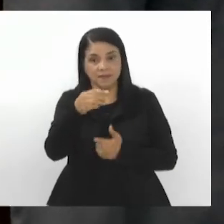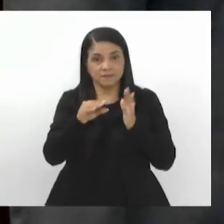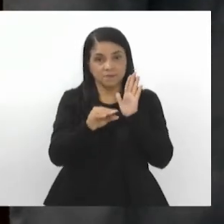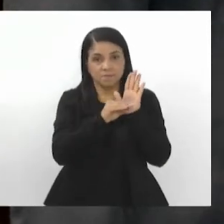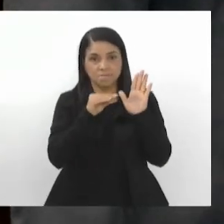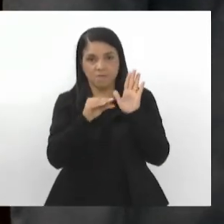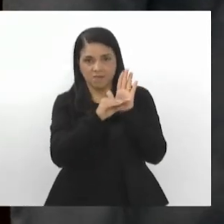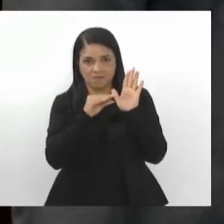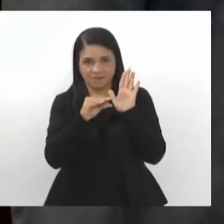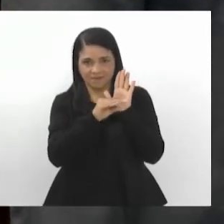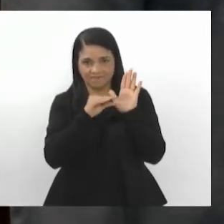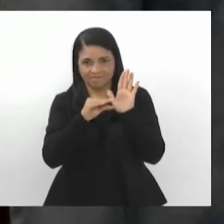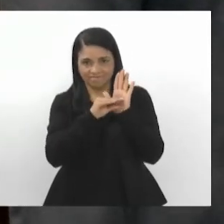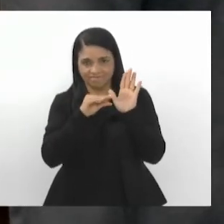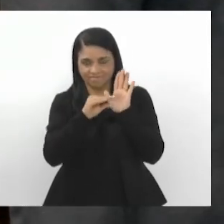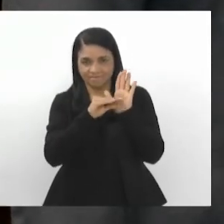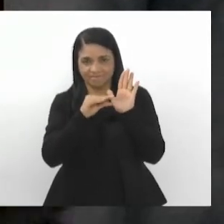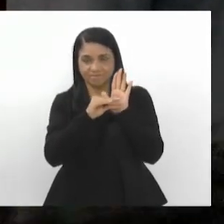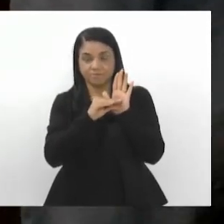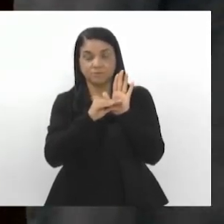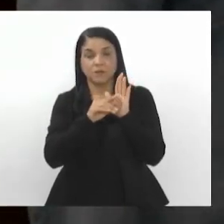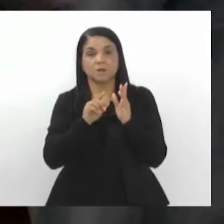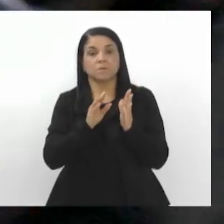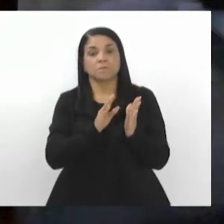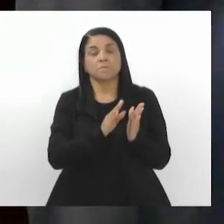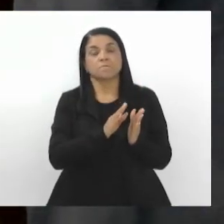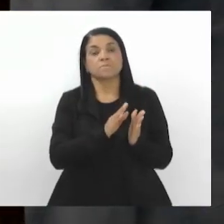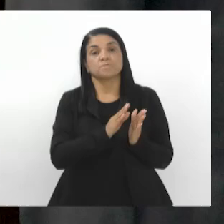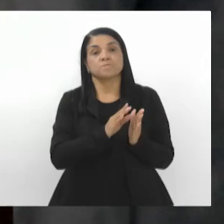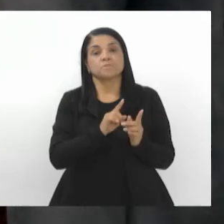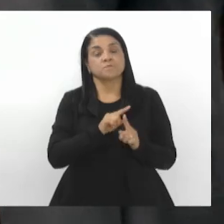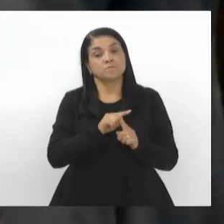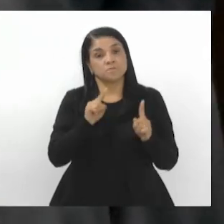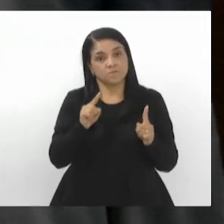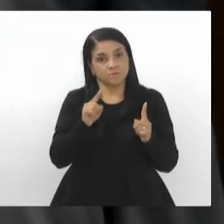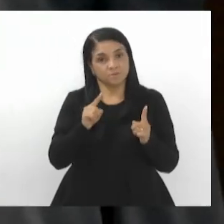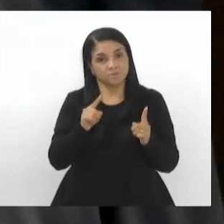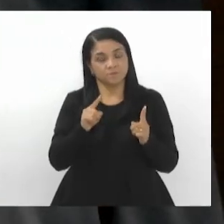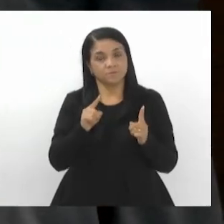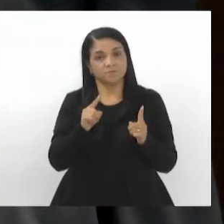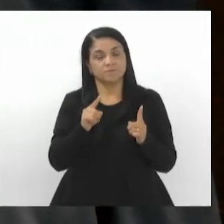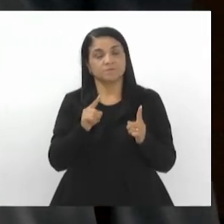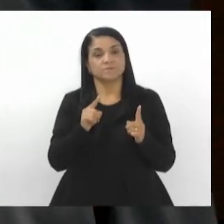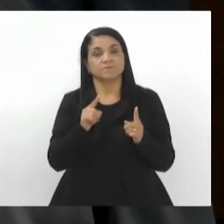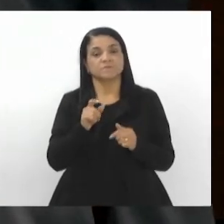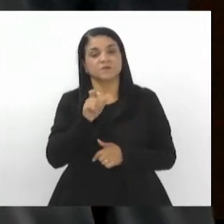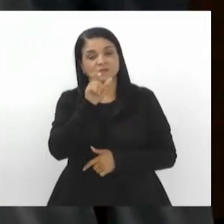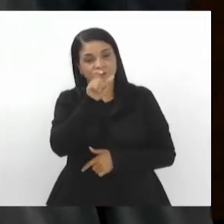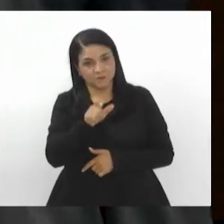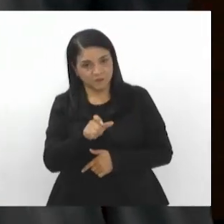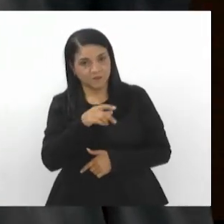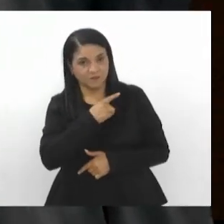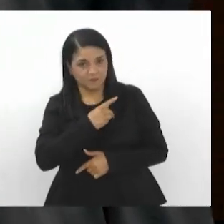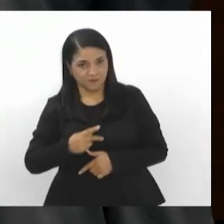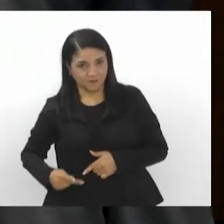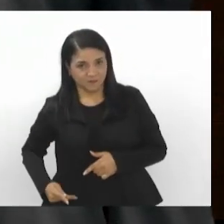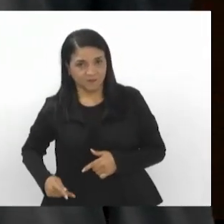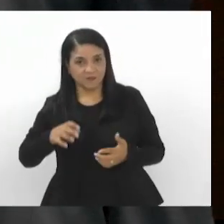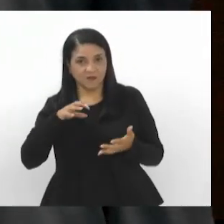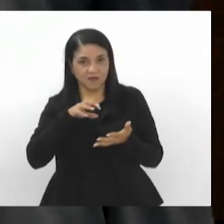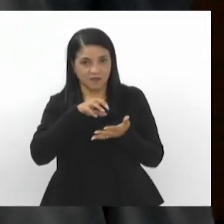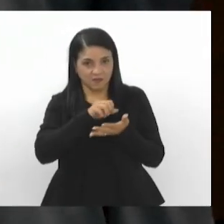emendas. Mas, ao mesmo tempo, senhor presidente, que Vossa Excelência